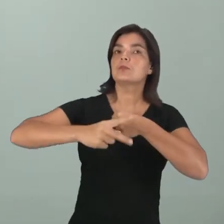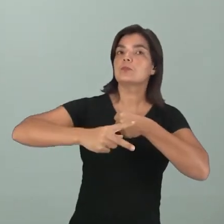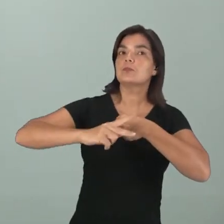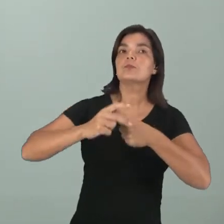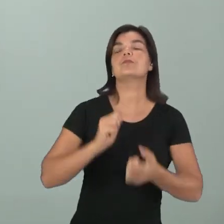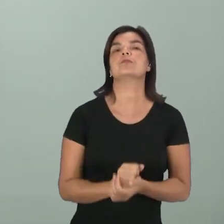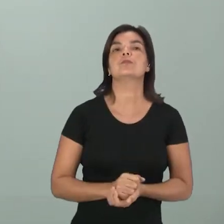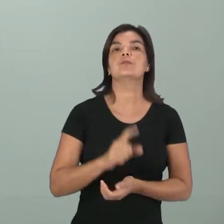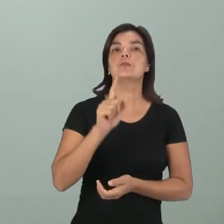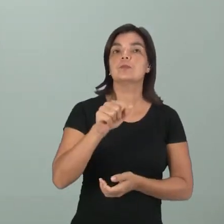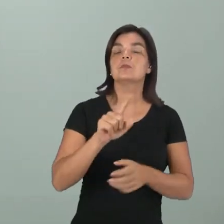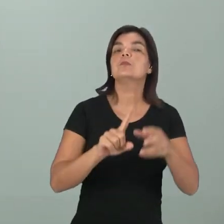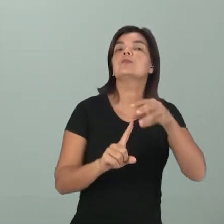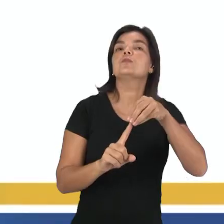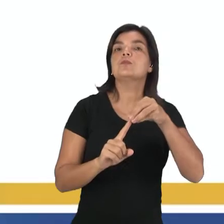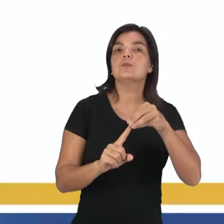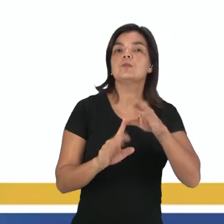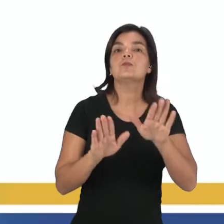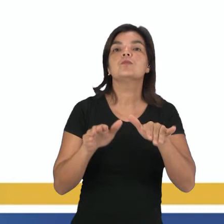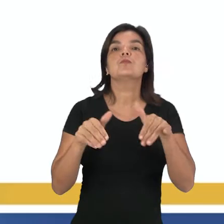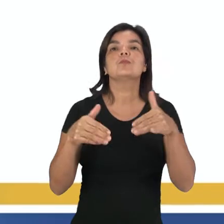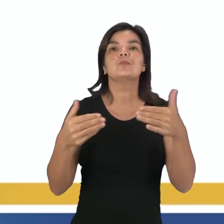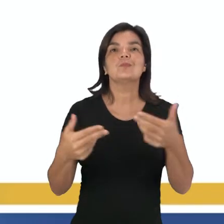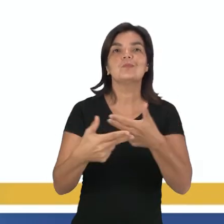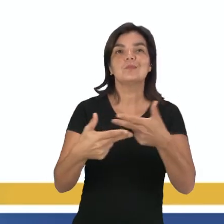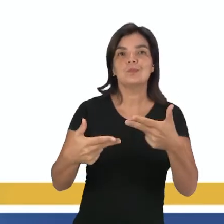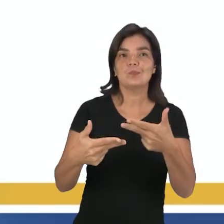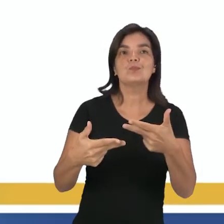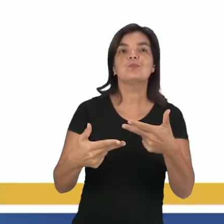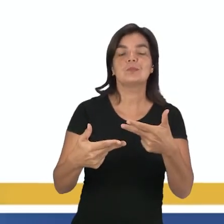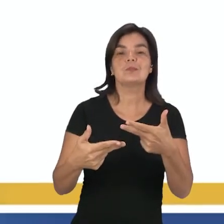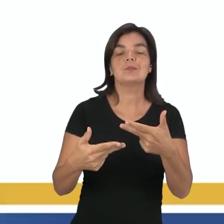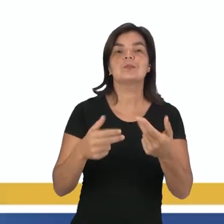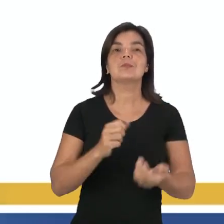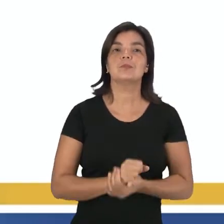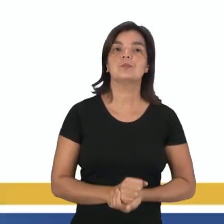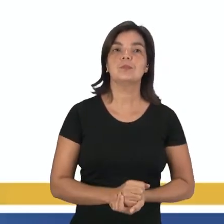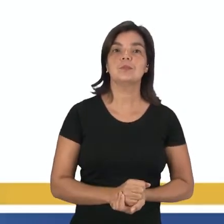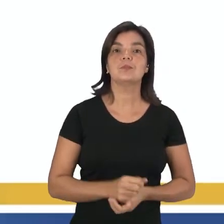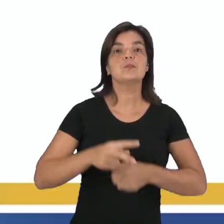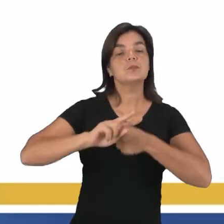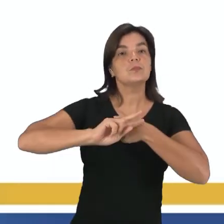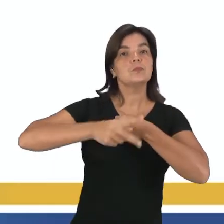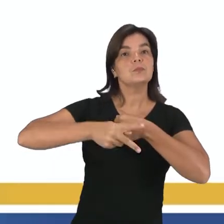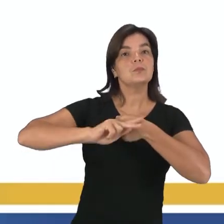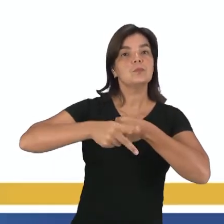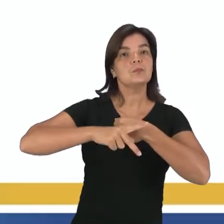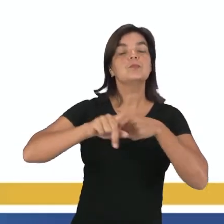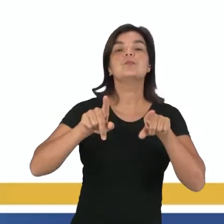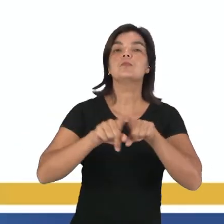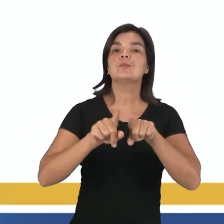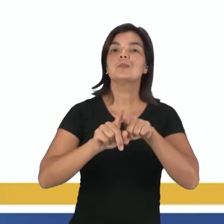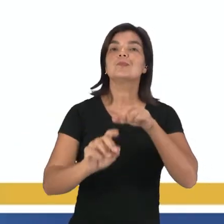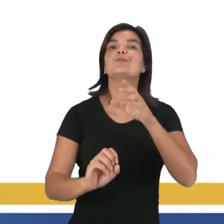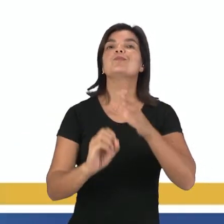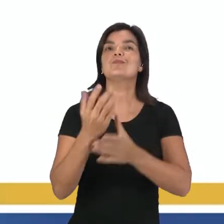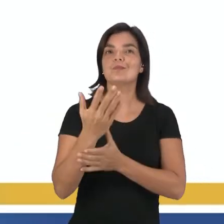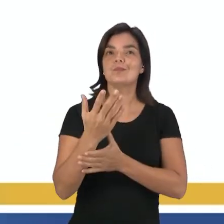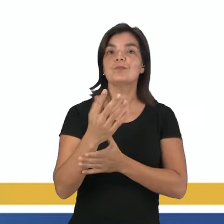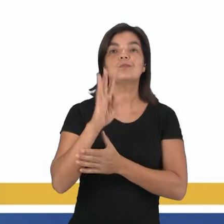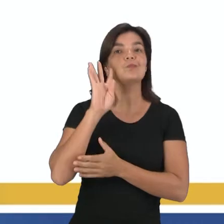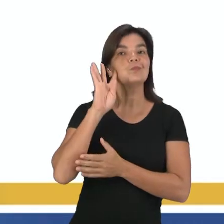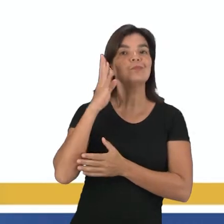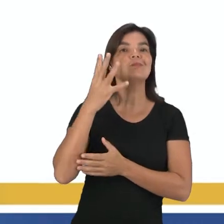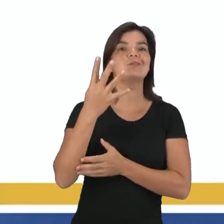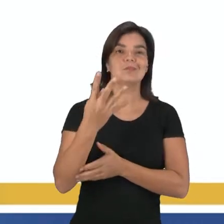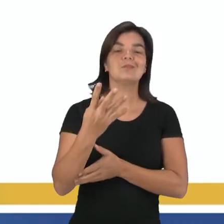consequência. A causa é o motivo o qual levou a uma determinada situação. A consequência é o